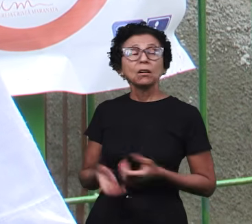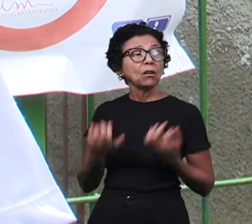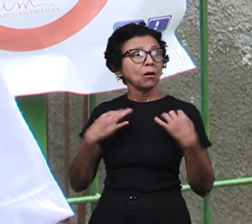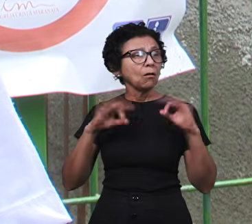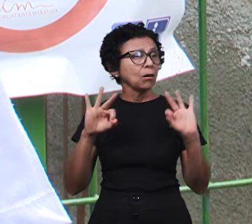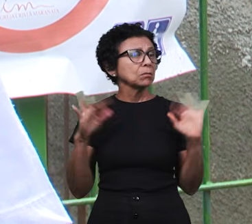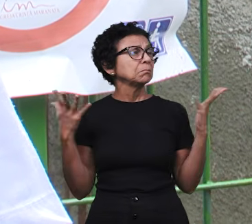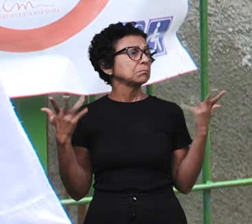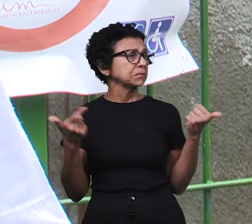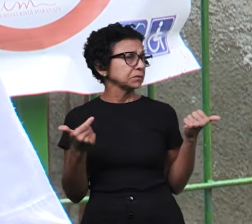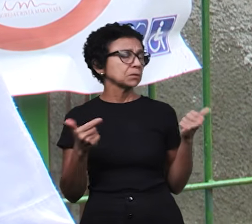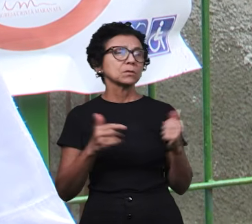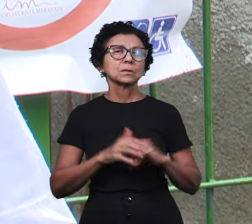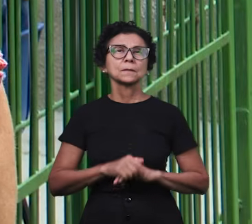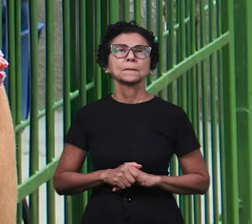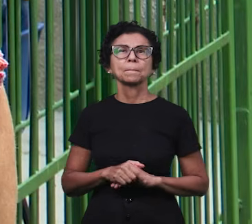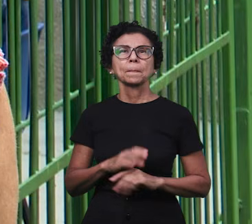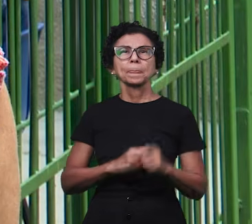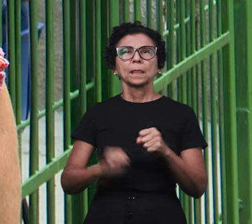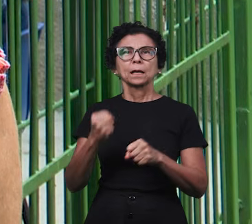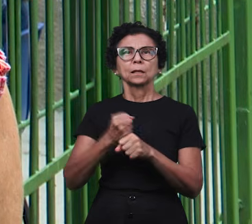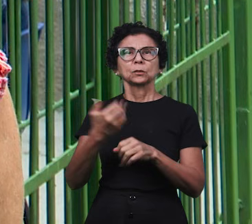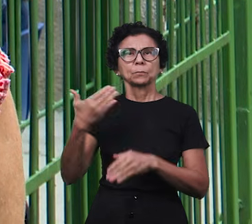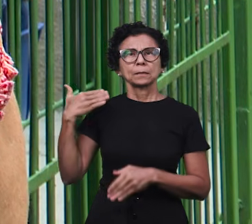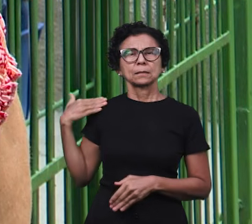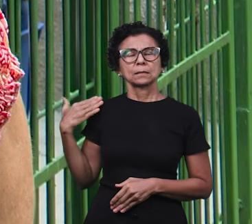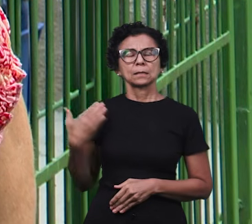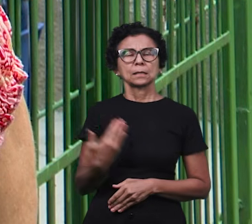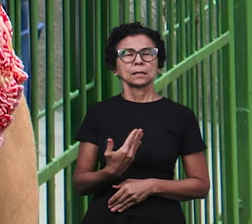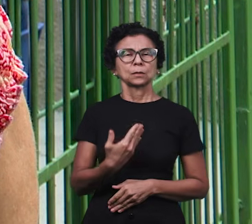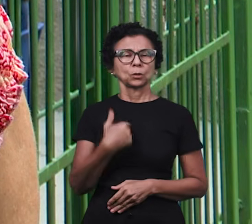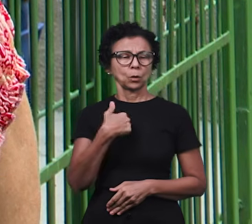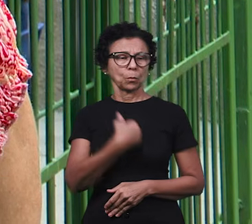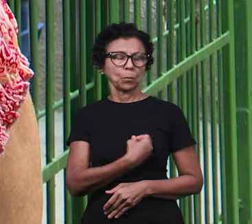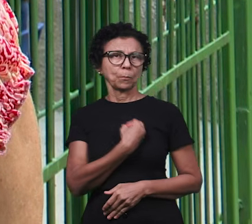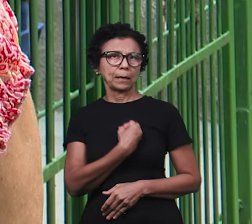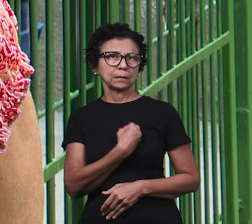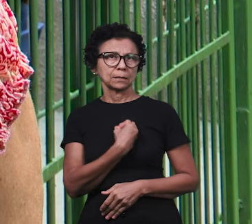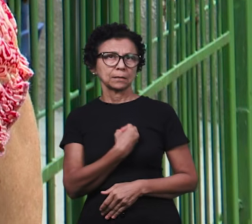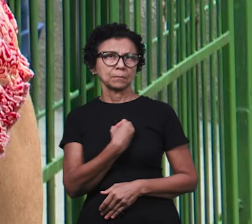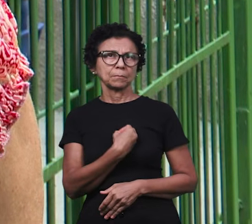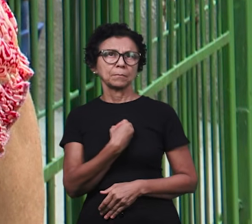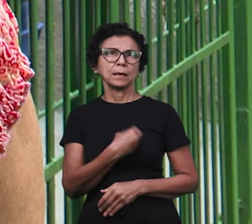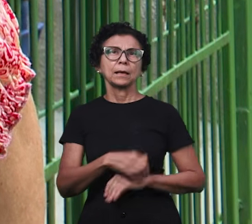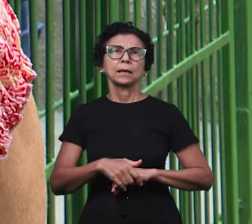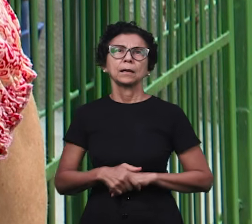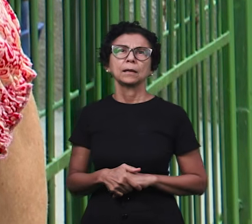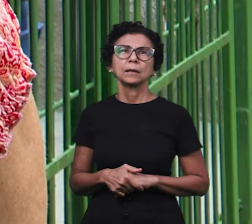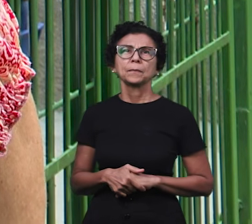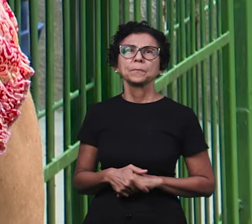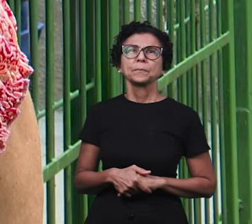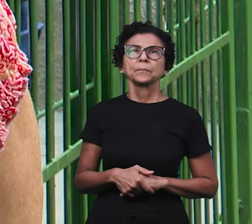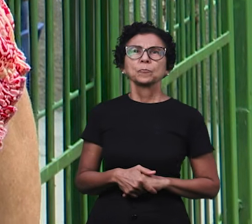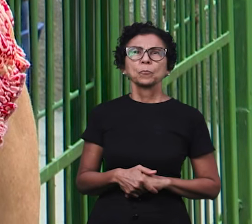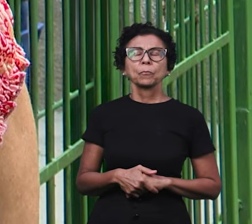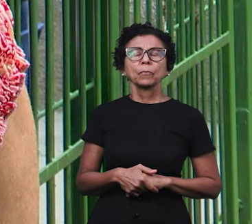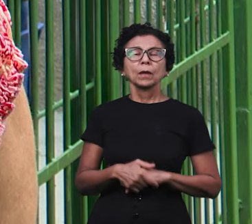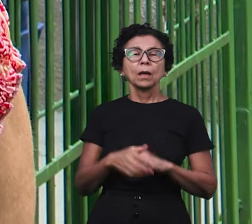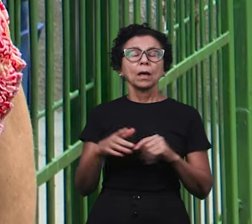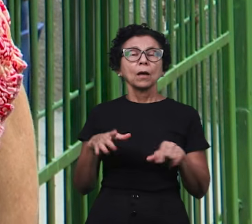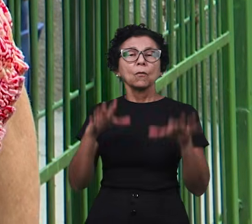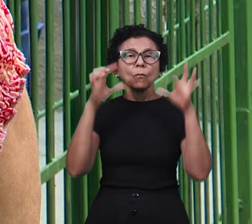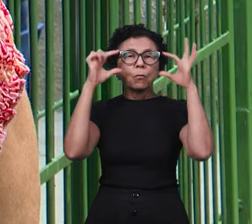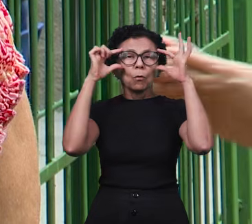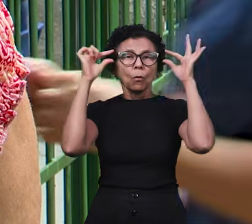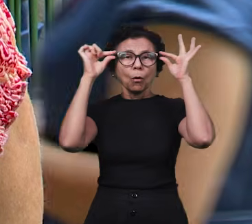E foi ótimo, foi maravilhoso. O ano passado eu estive aqui, este ano eu estou também. Eu